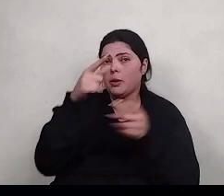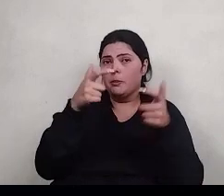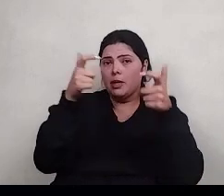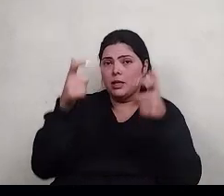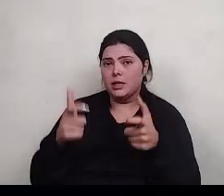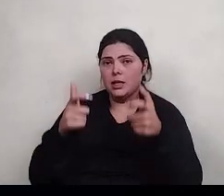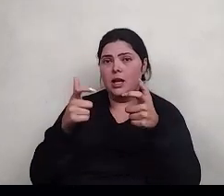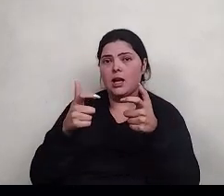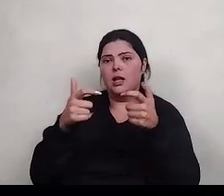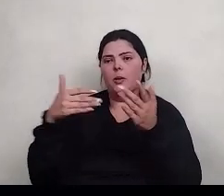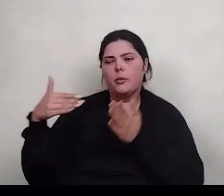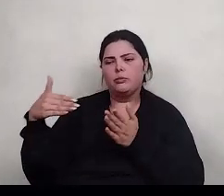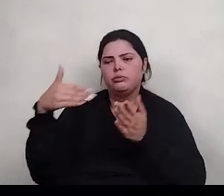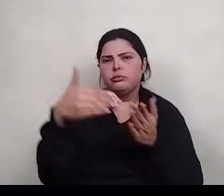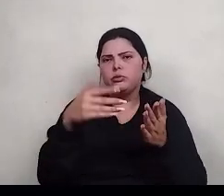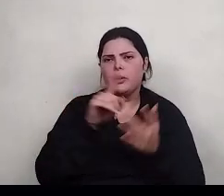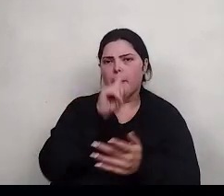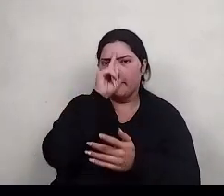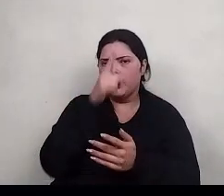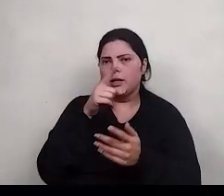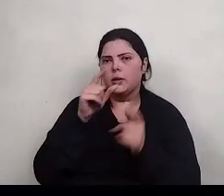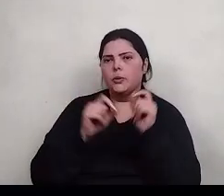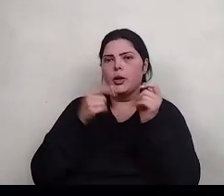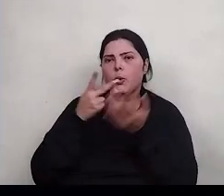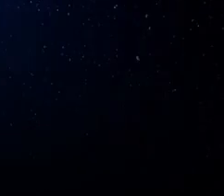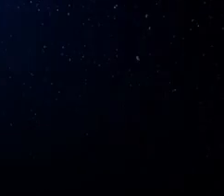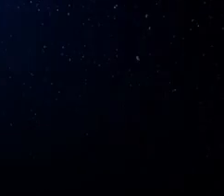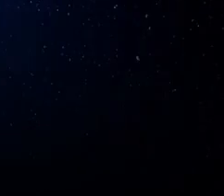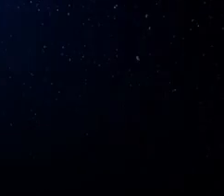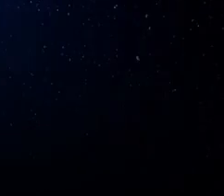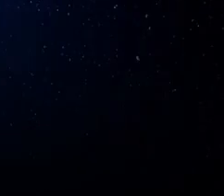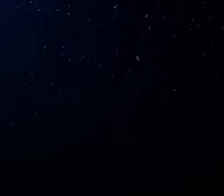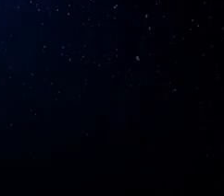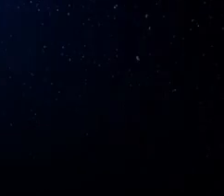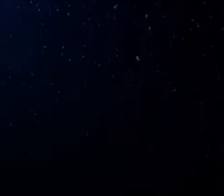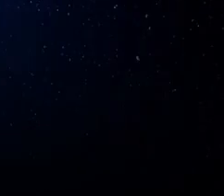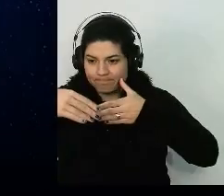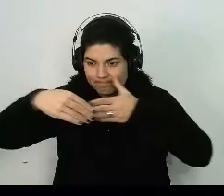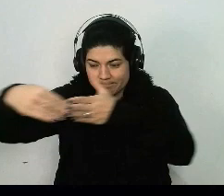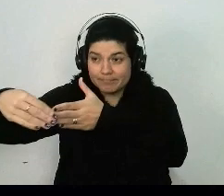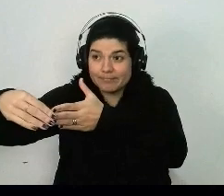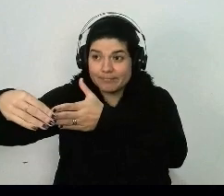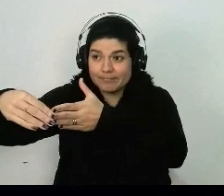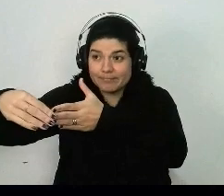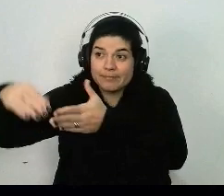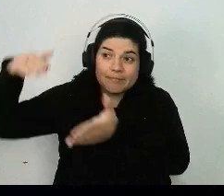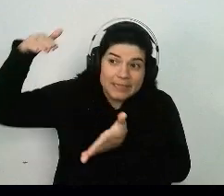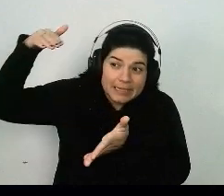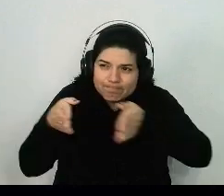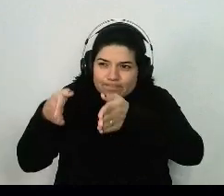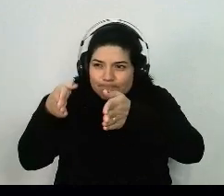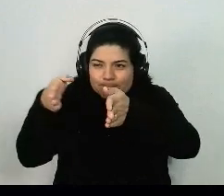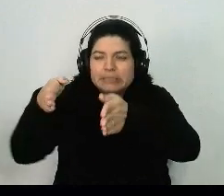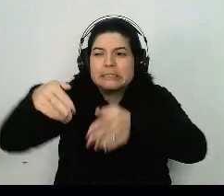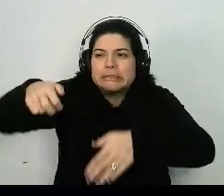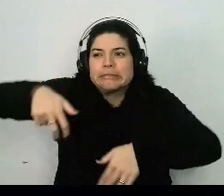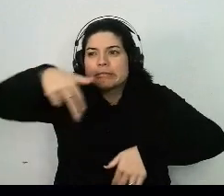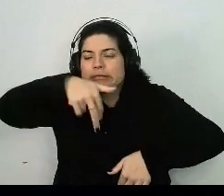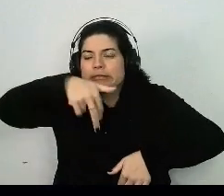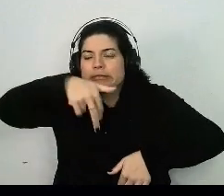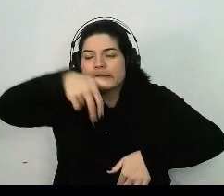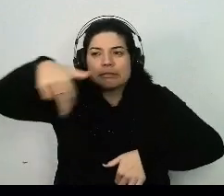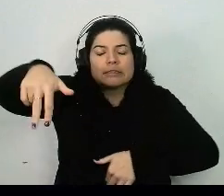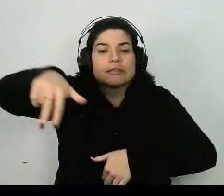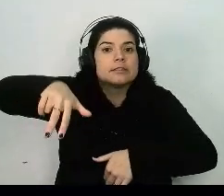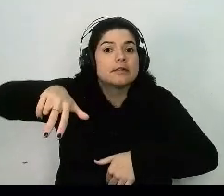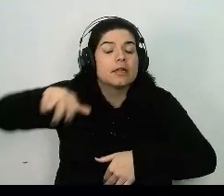grande indicando assim, siga em frente, né? Você chega até o final do corredor, que você andou, de repente você